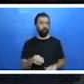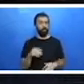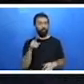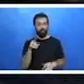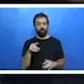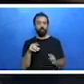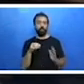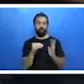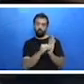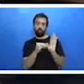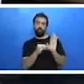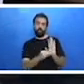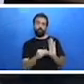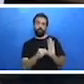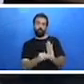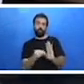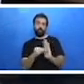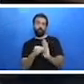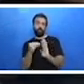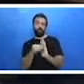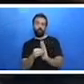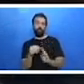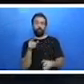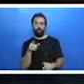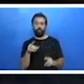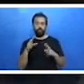ó, você vai completar em casa.